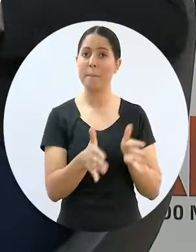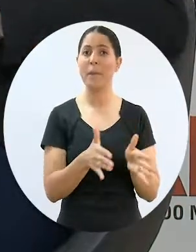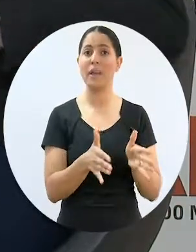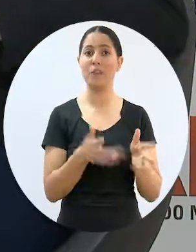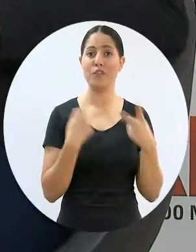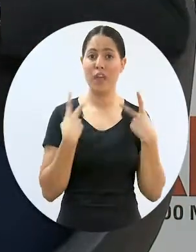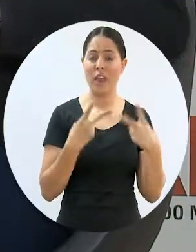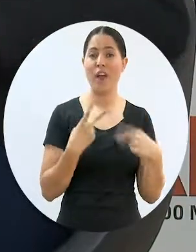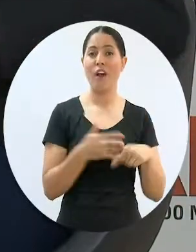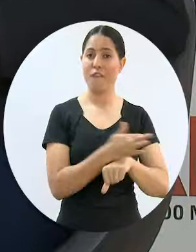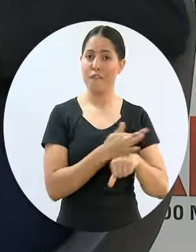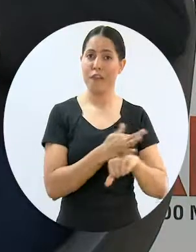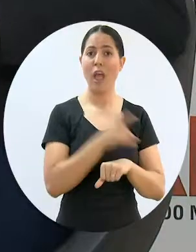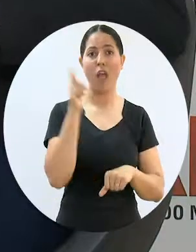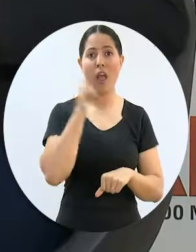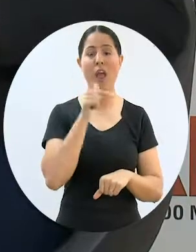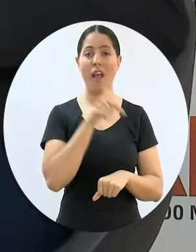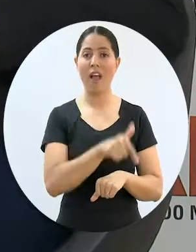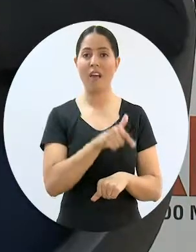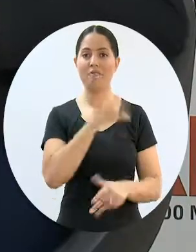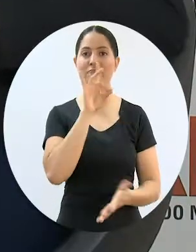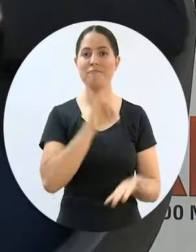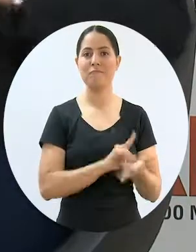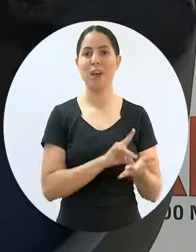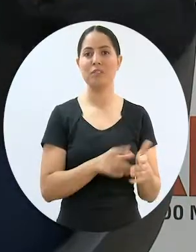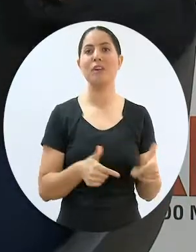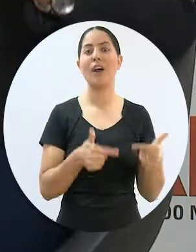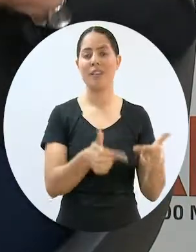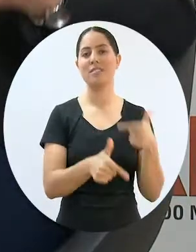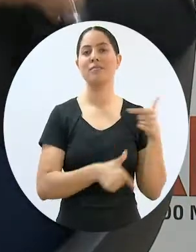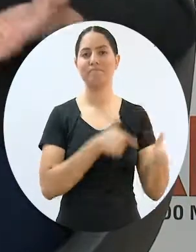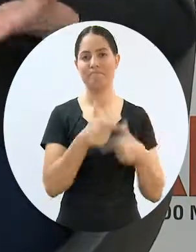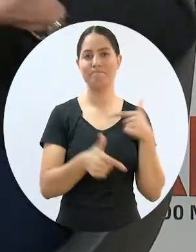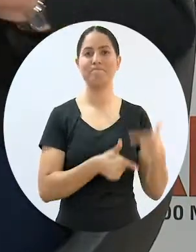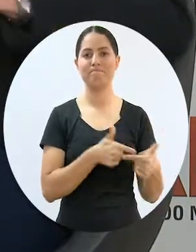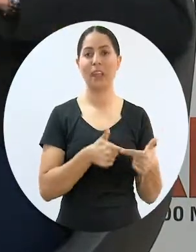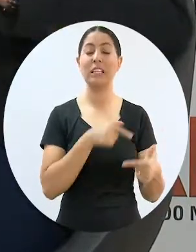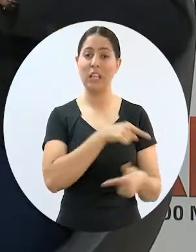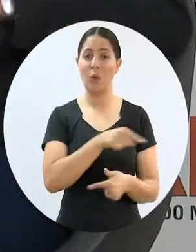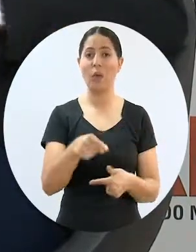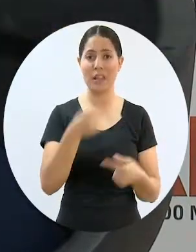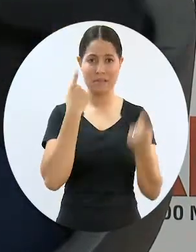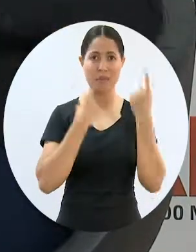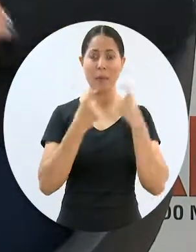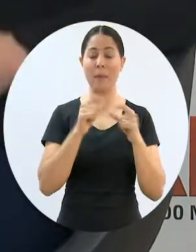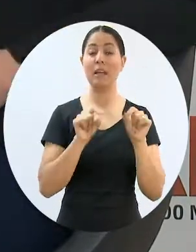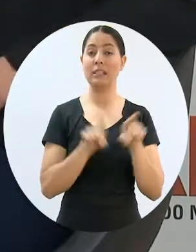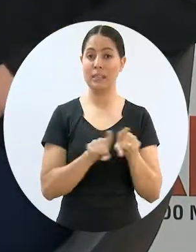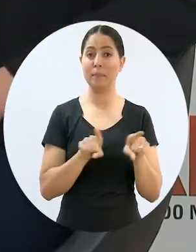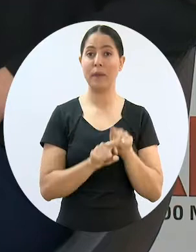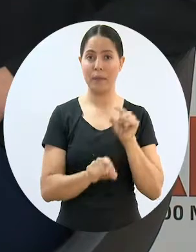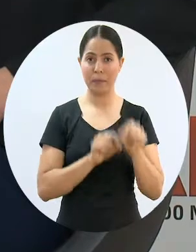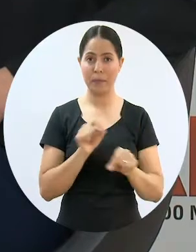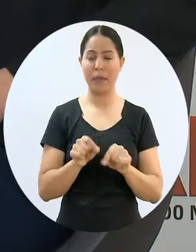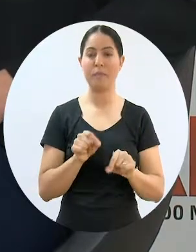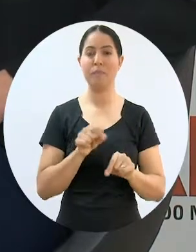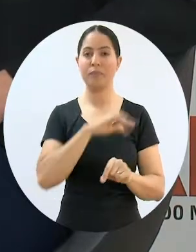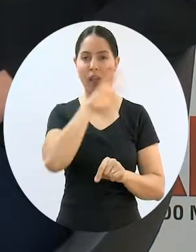esse receio existe, ele é legítimo, assim como também é muito legítima a preocupação com os